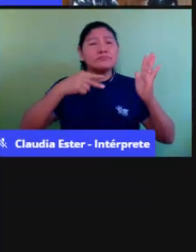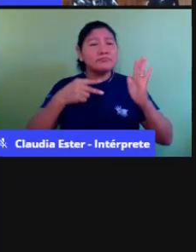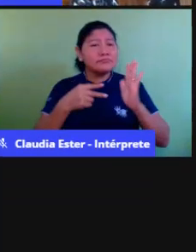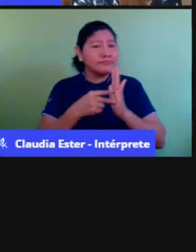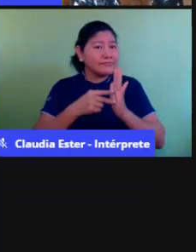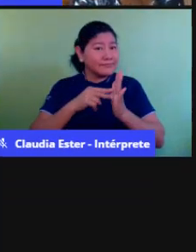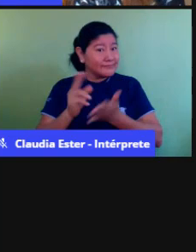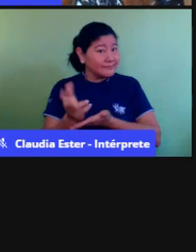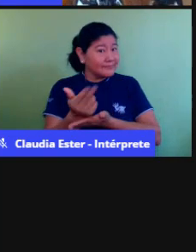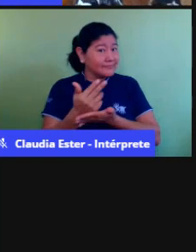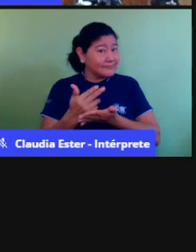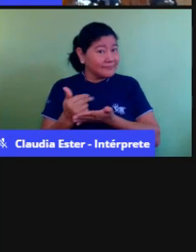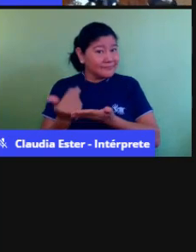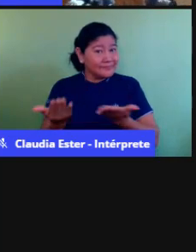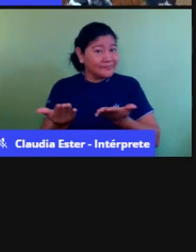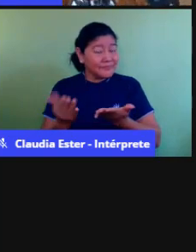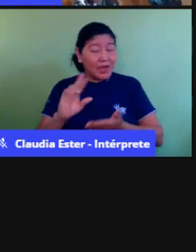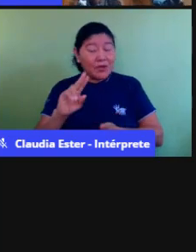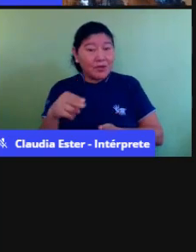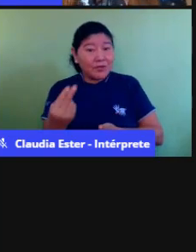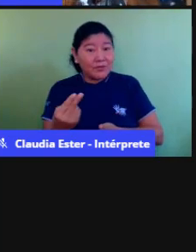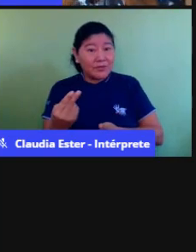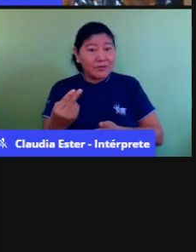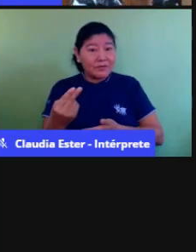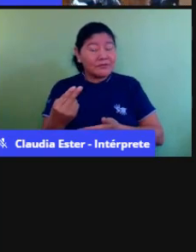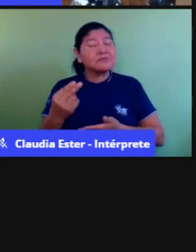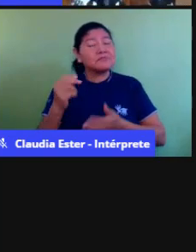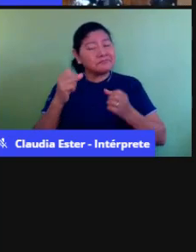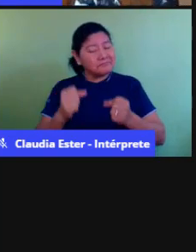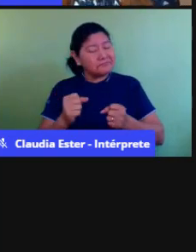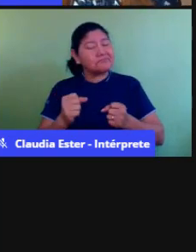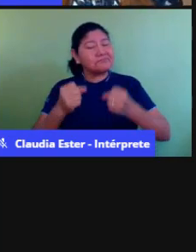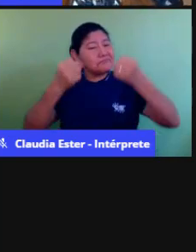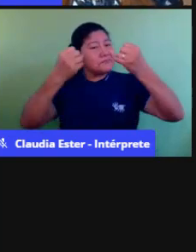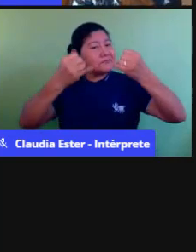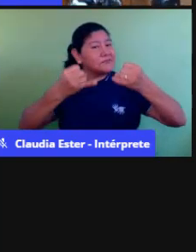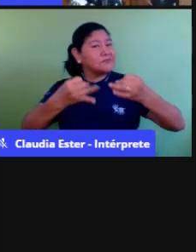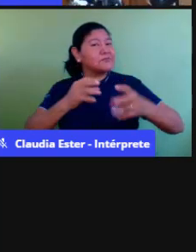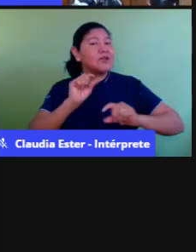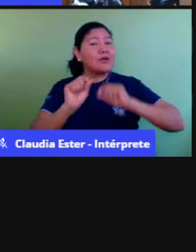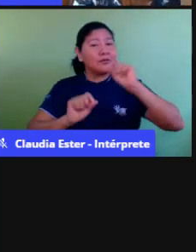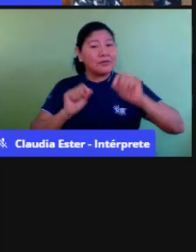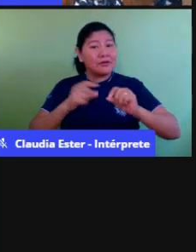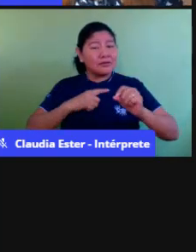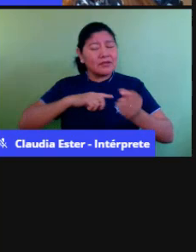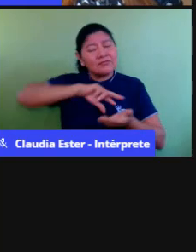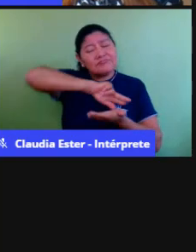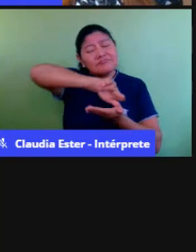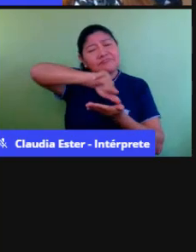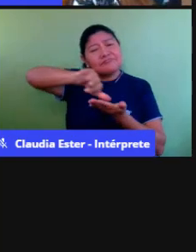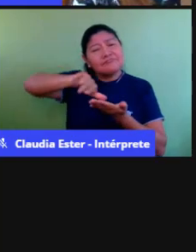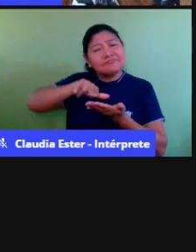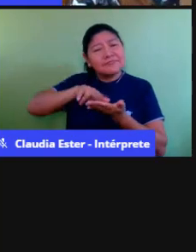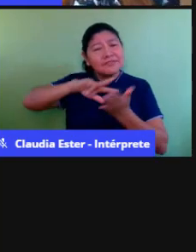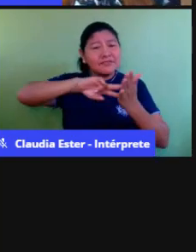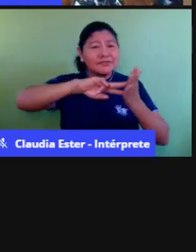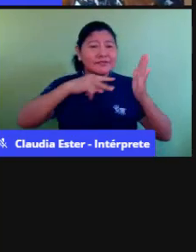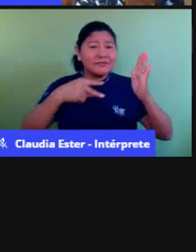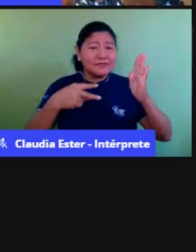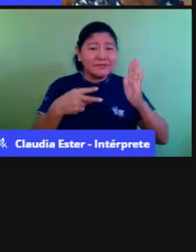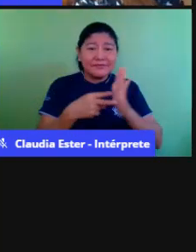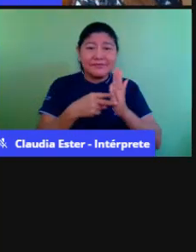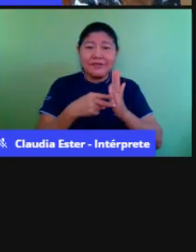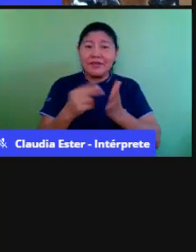desenho. E nós podemos dizer que existem várias definições do que possa ser o desenho. Tudo